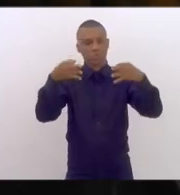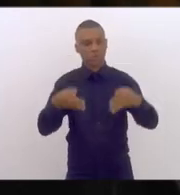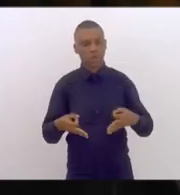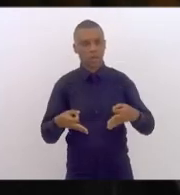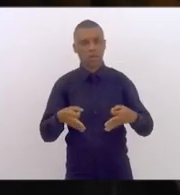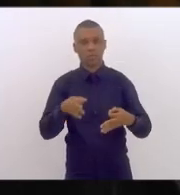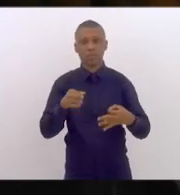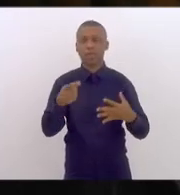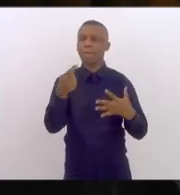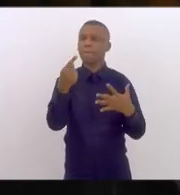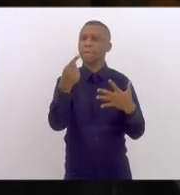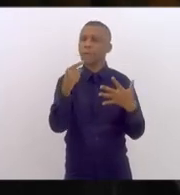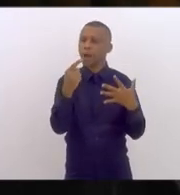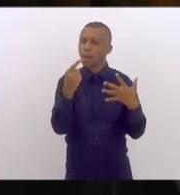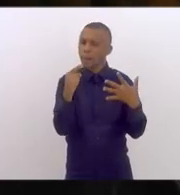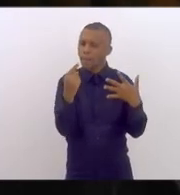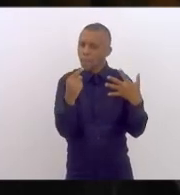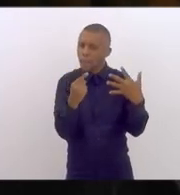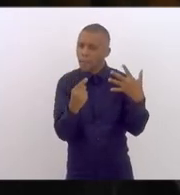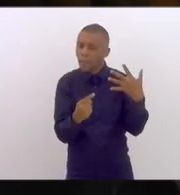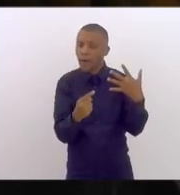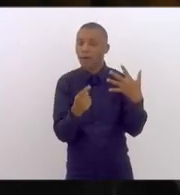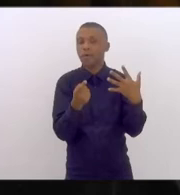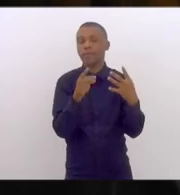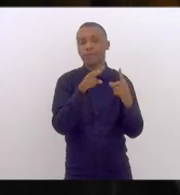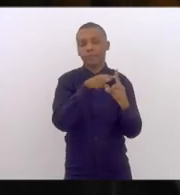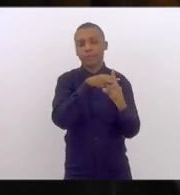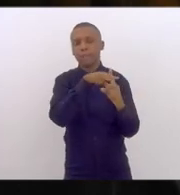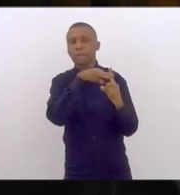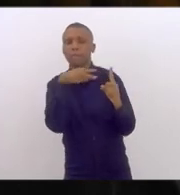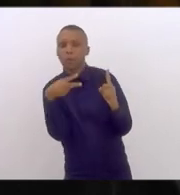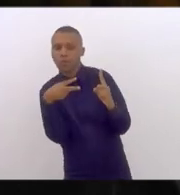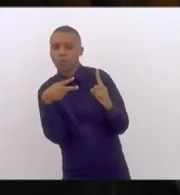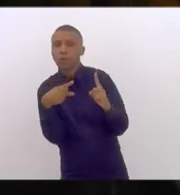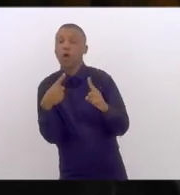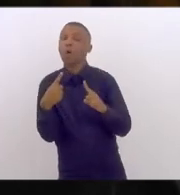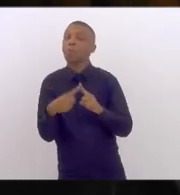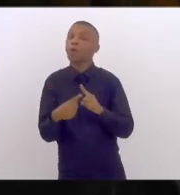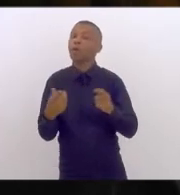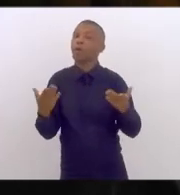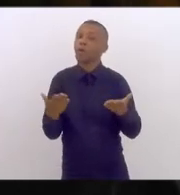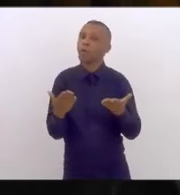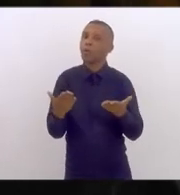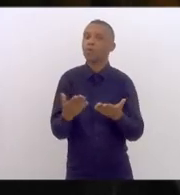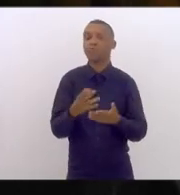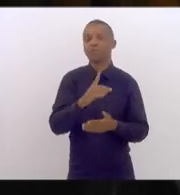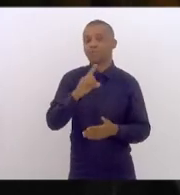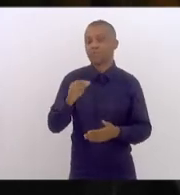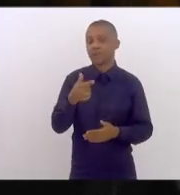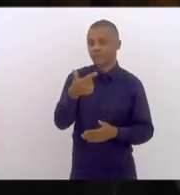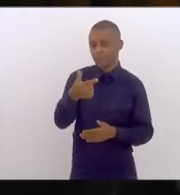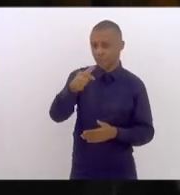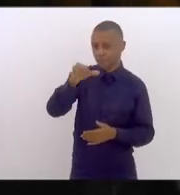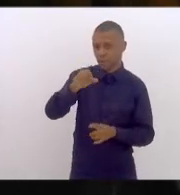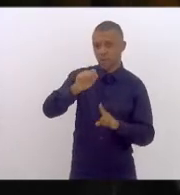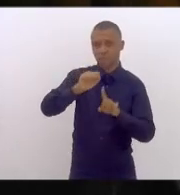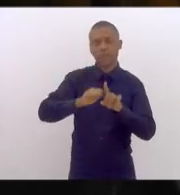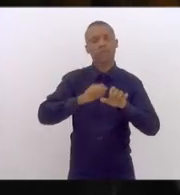esses pontos de vista porque sendo hoje dia 29 Deputado